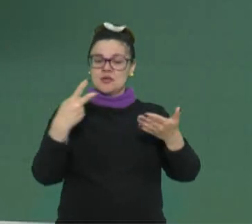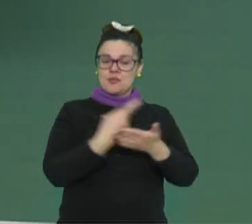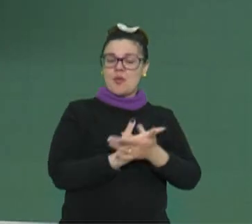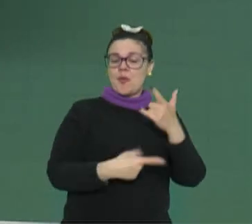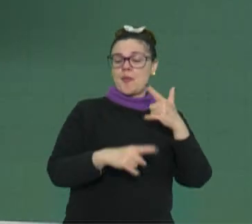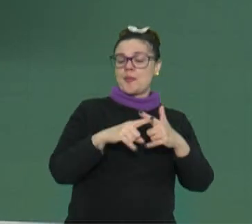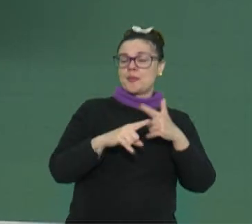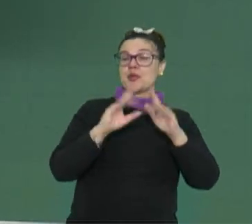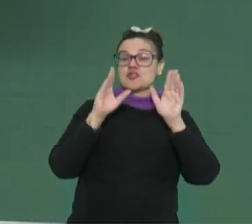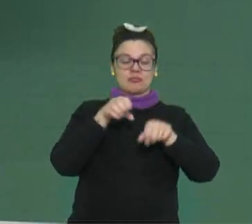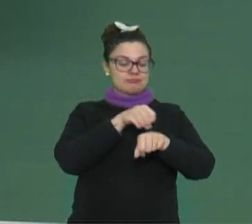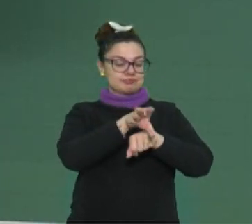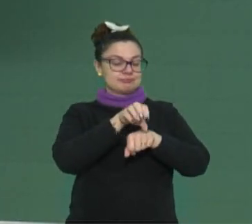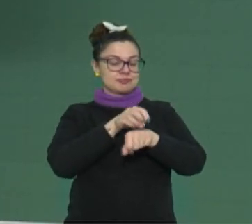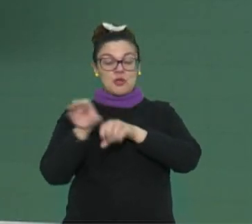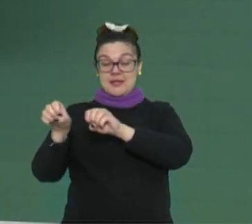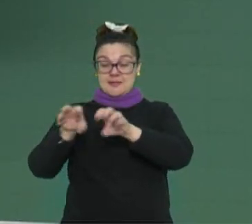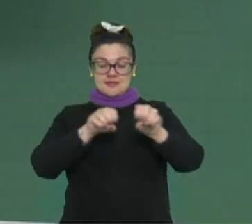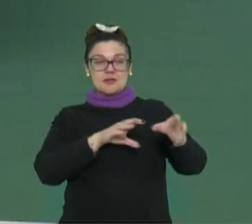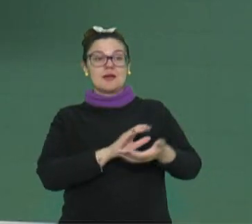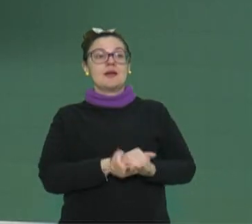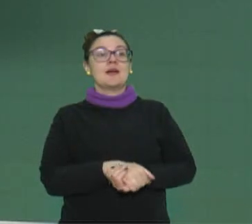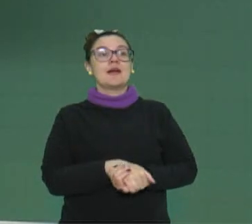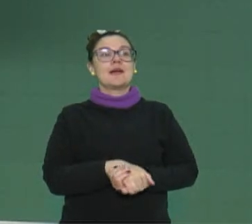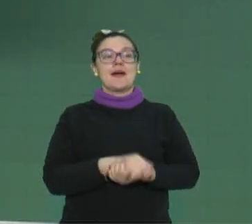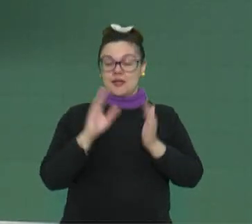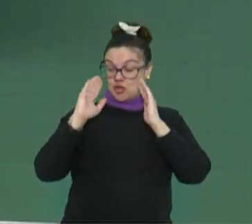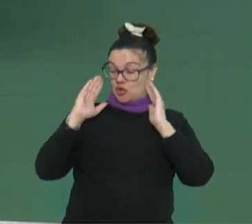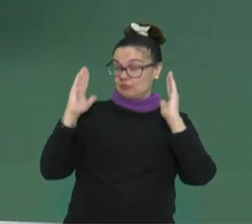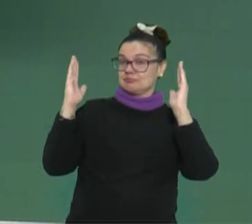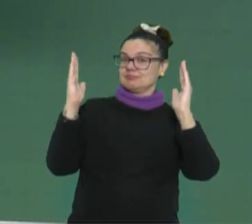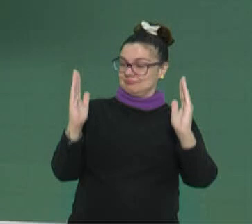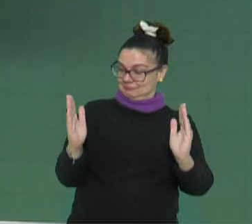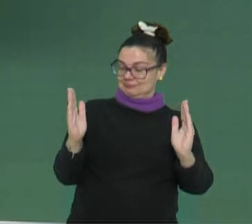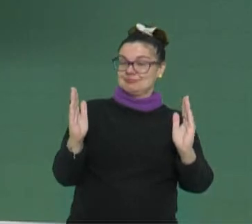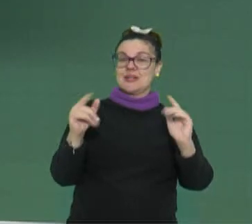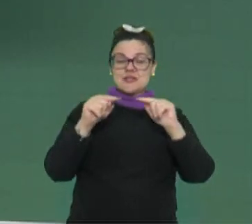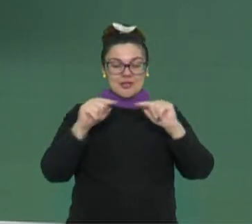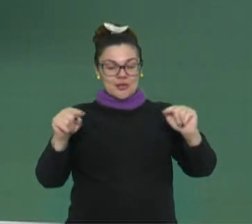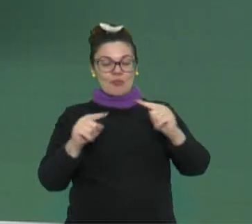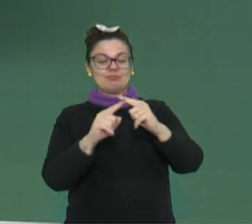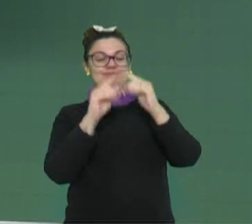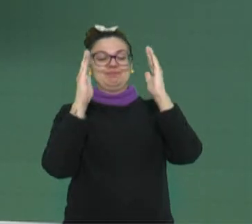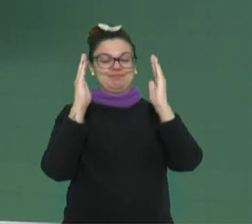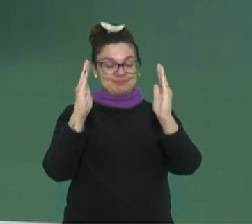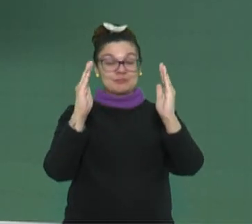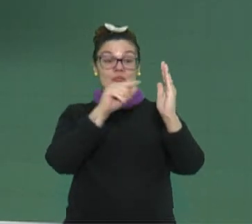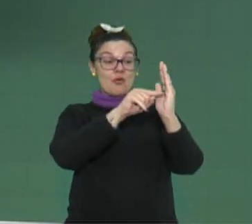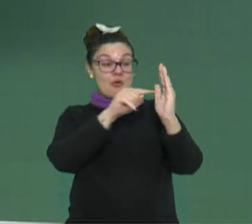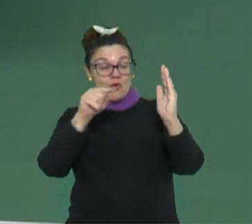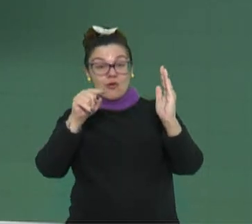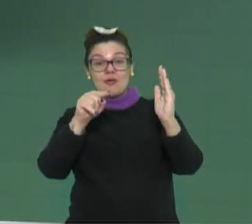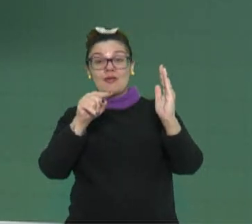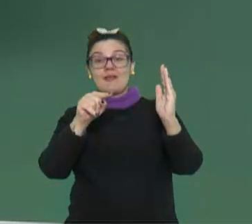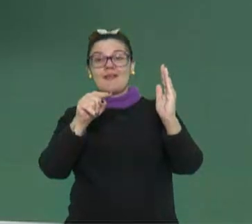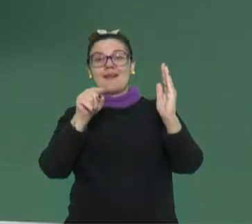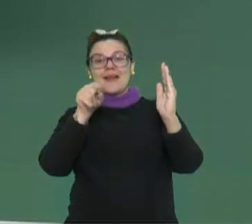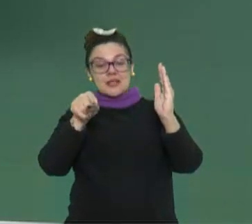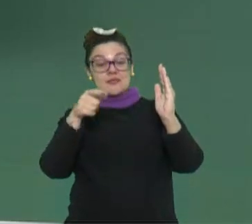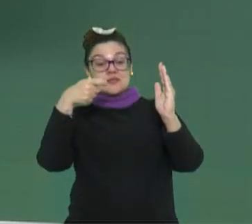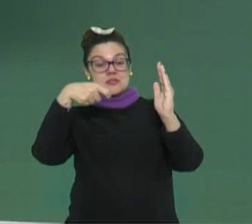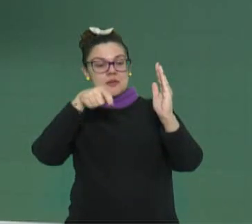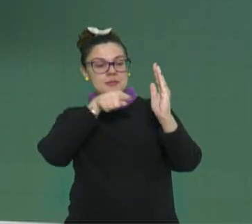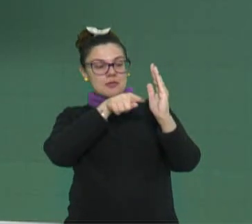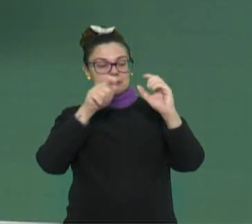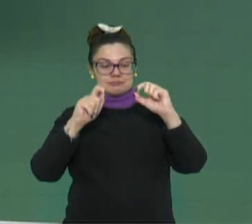apenas por terem sido ensinadas. Aqui está o X da questão, aqui está a nossa grande dica para responder. Ou seja, aqui você precisava